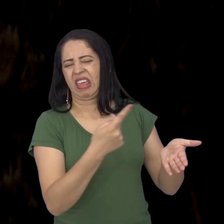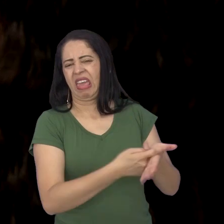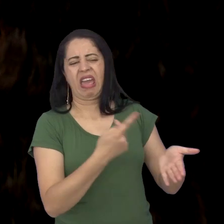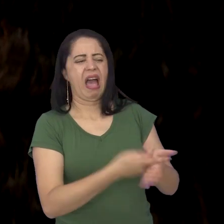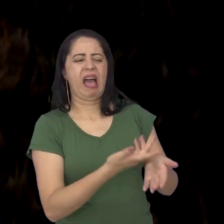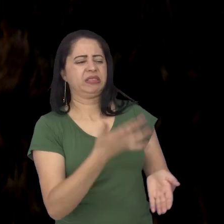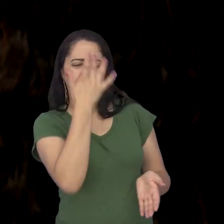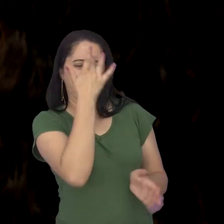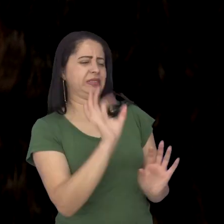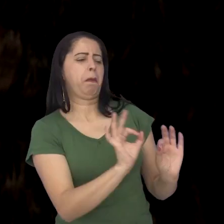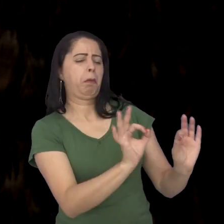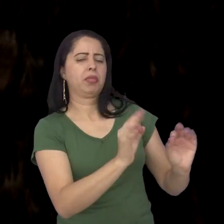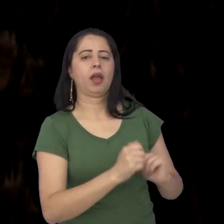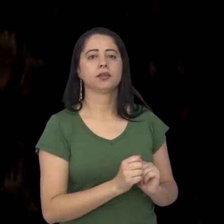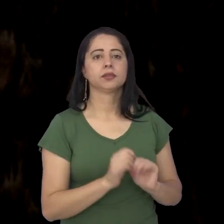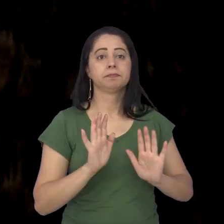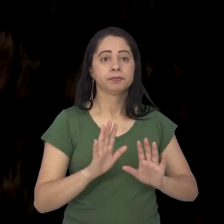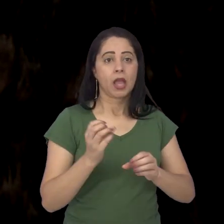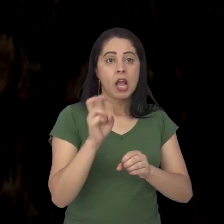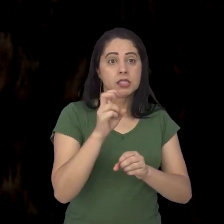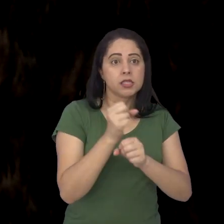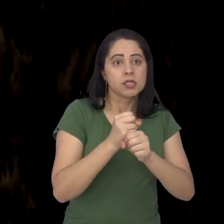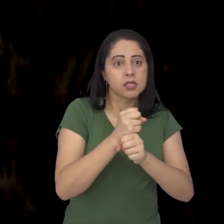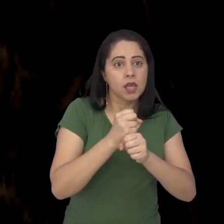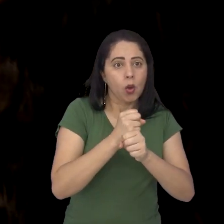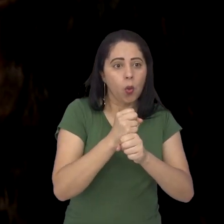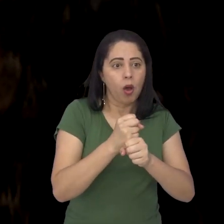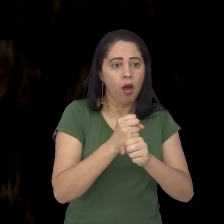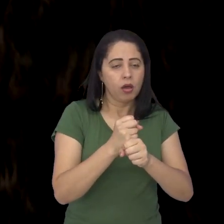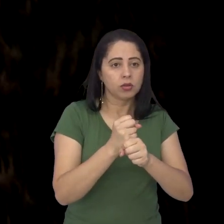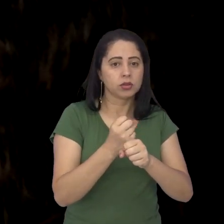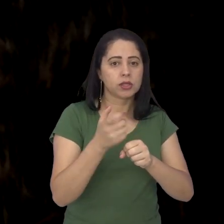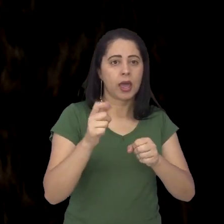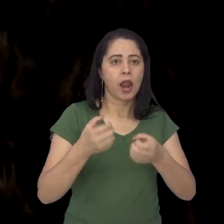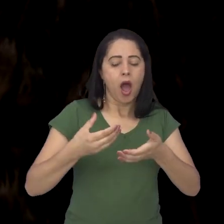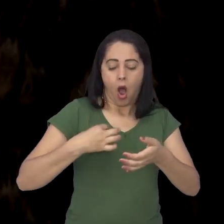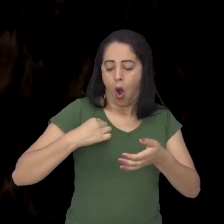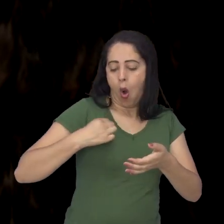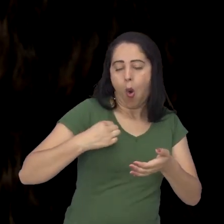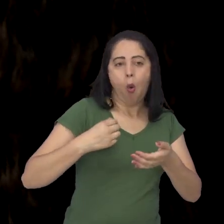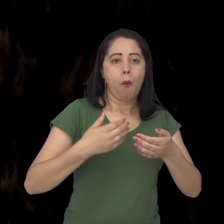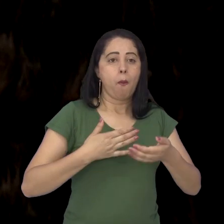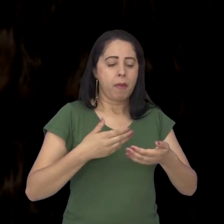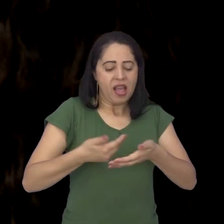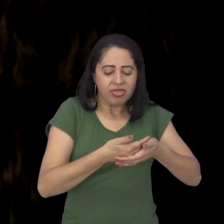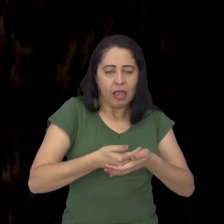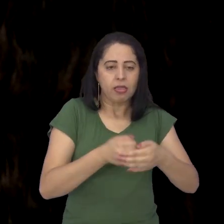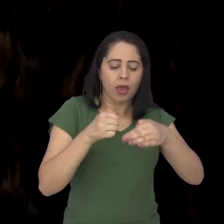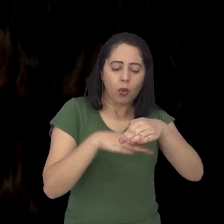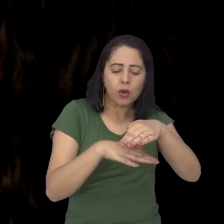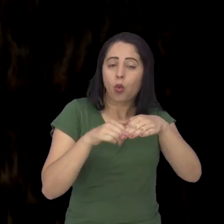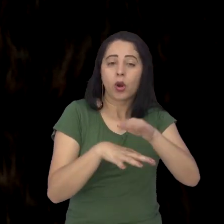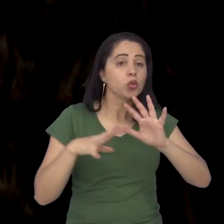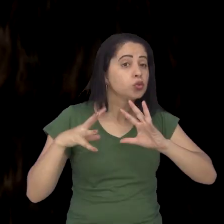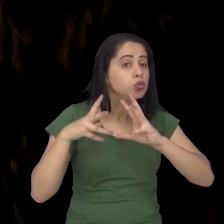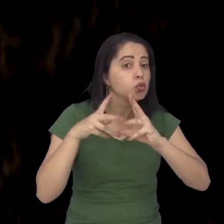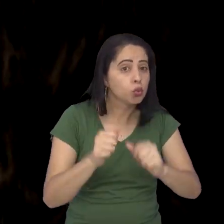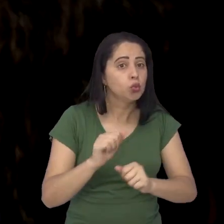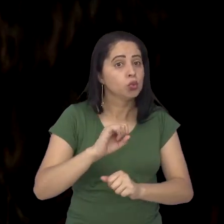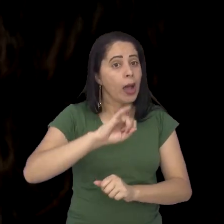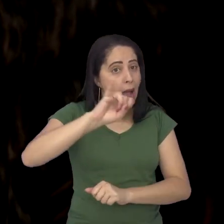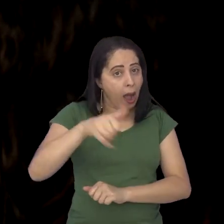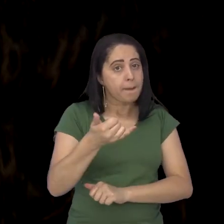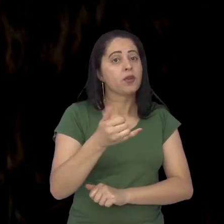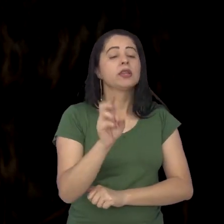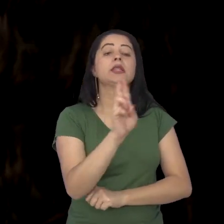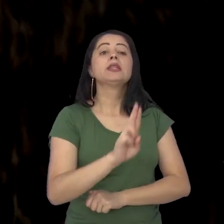se enganado. E durante 5 anos, ela disse que ela guardou tudo que era meu, berço, carrinho, roupinha, que era para aproveitar